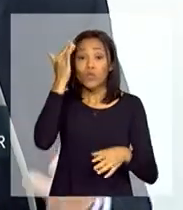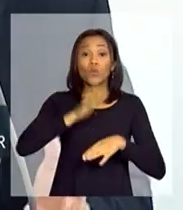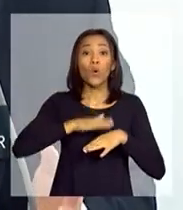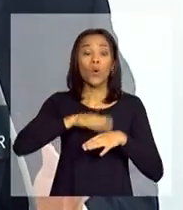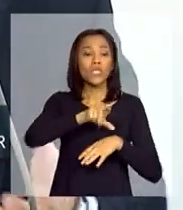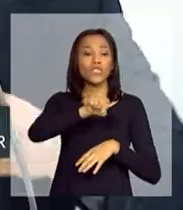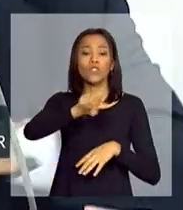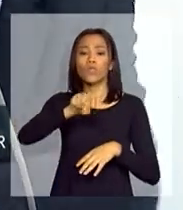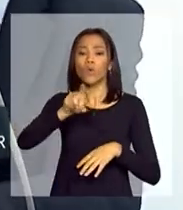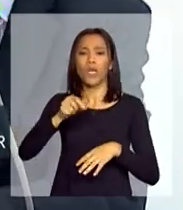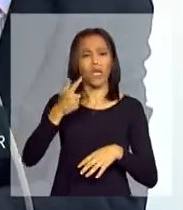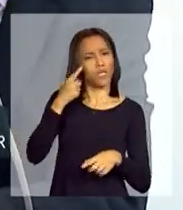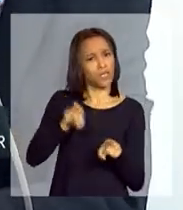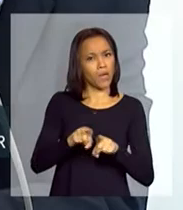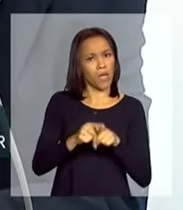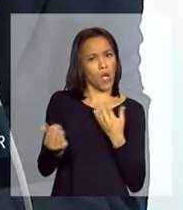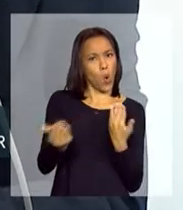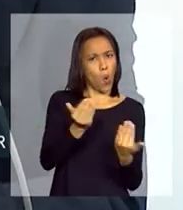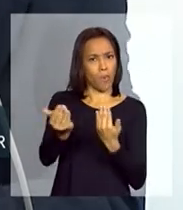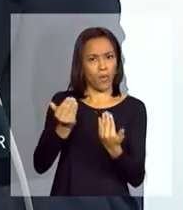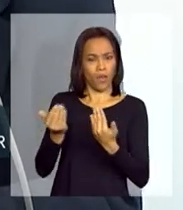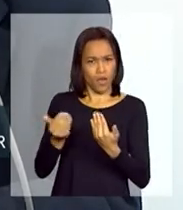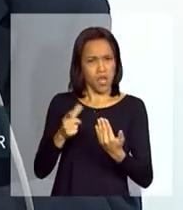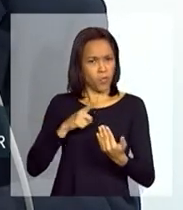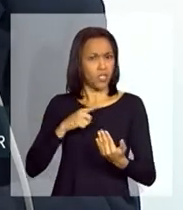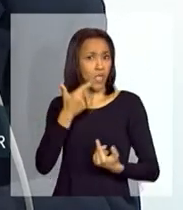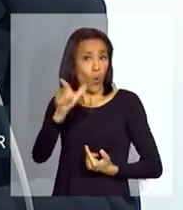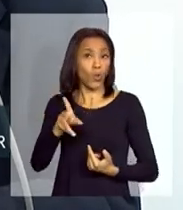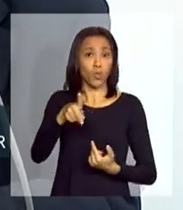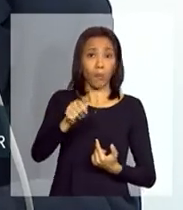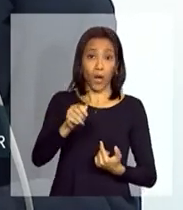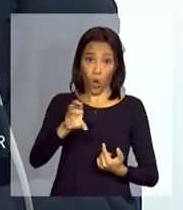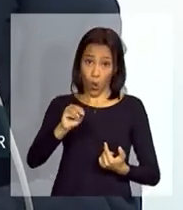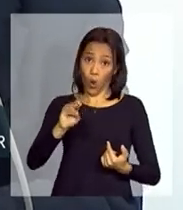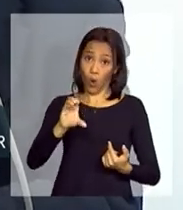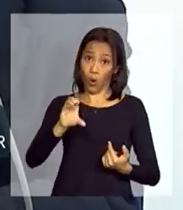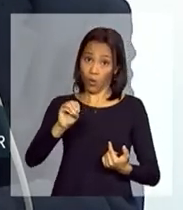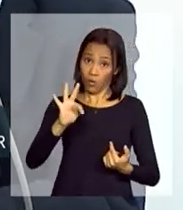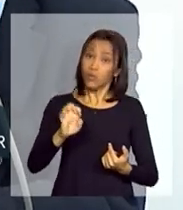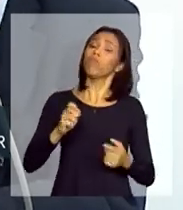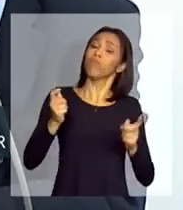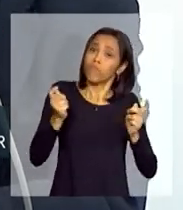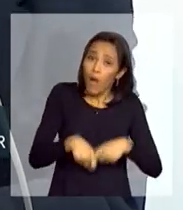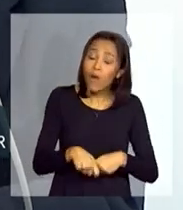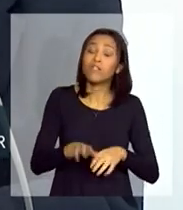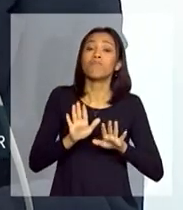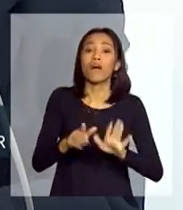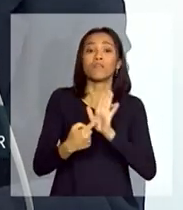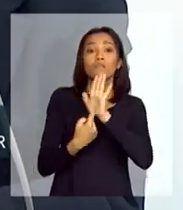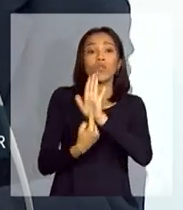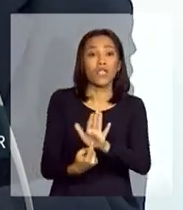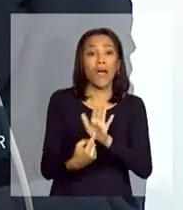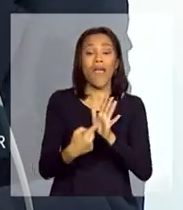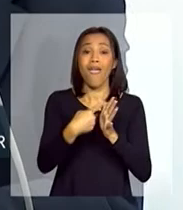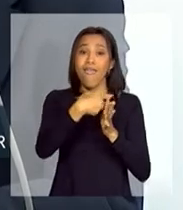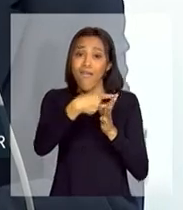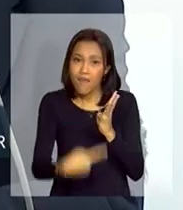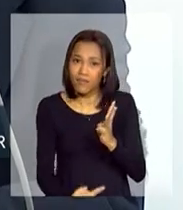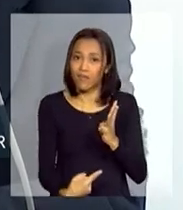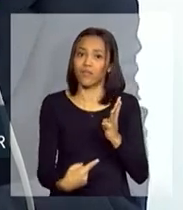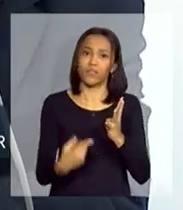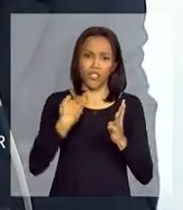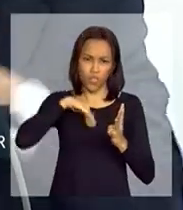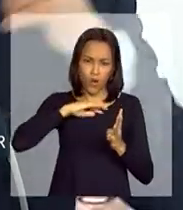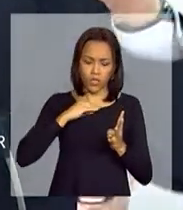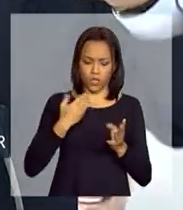comparar quer dizer que ele não possa ter outra pacote pode mas isso vai fazer com os bancos apresentam pelo menos este e esse Pelas